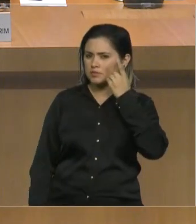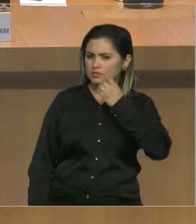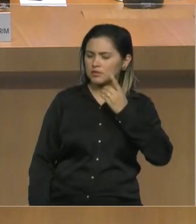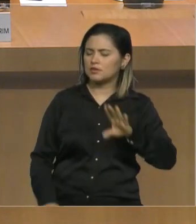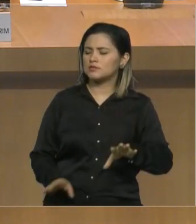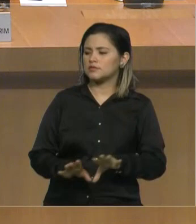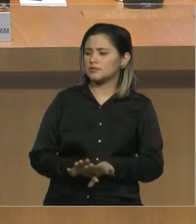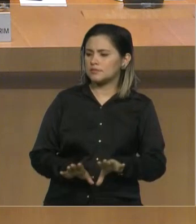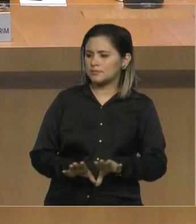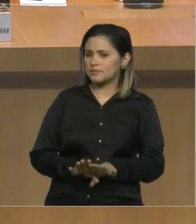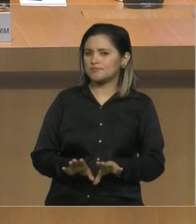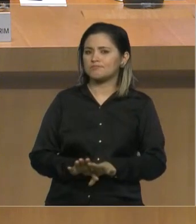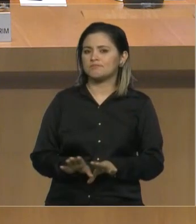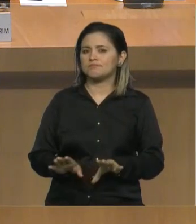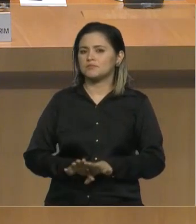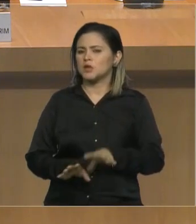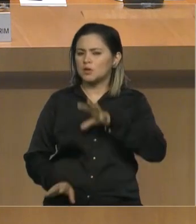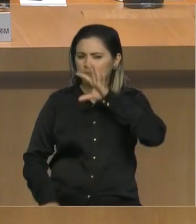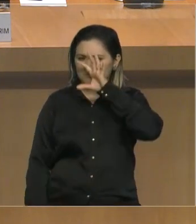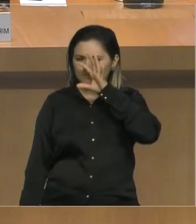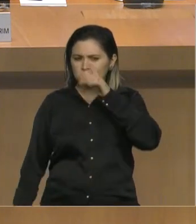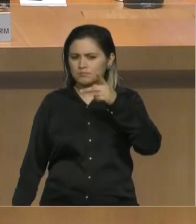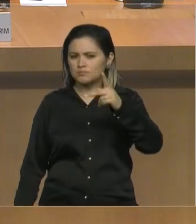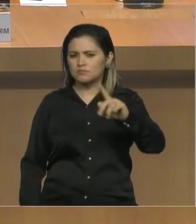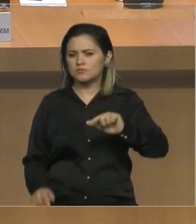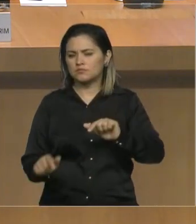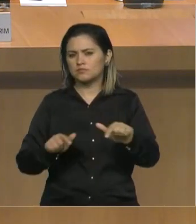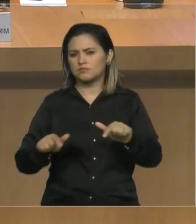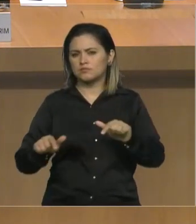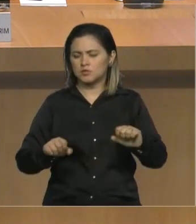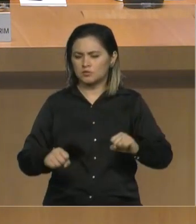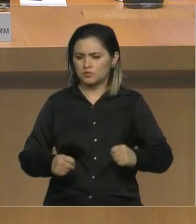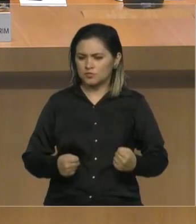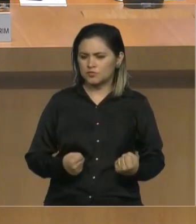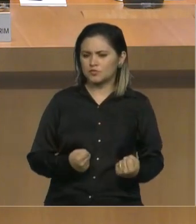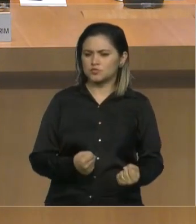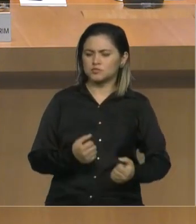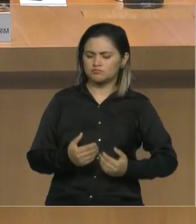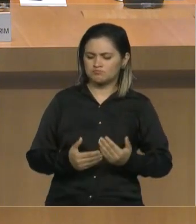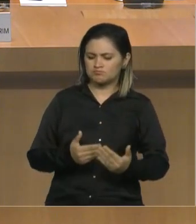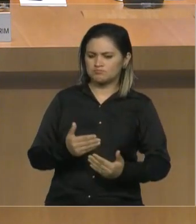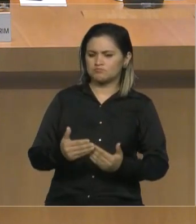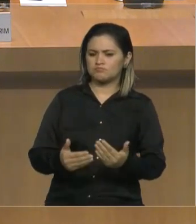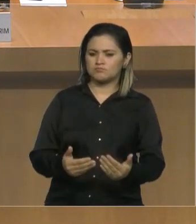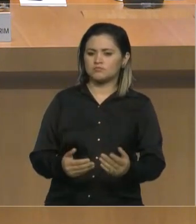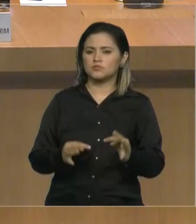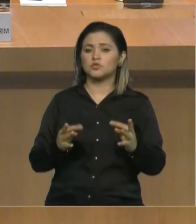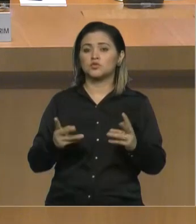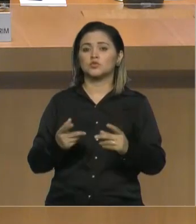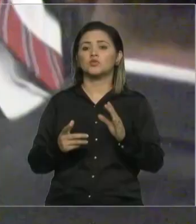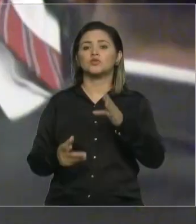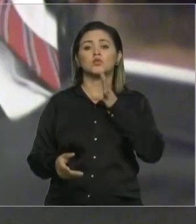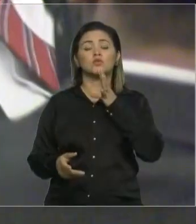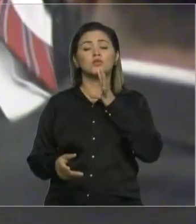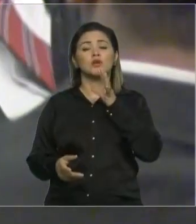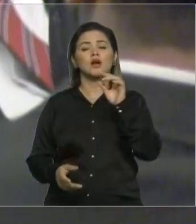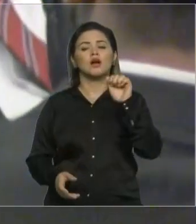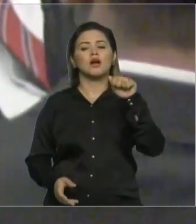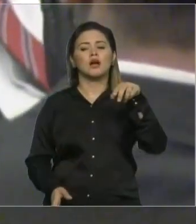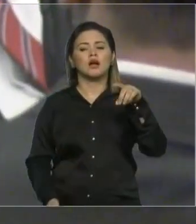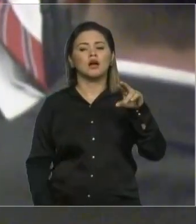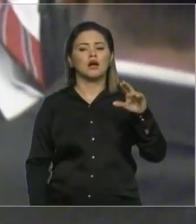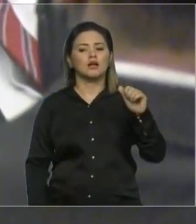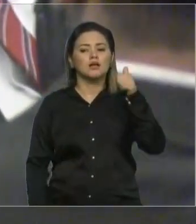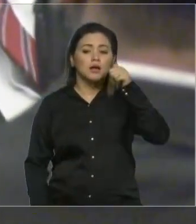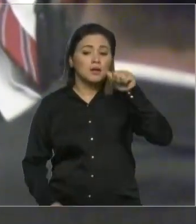acompanham o seu trabalho. É um grande exemplo de força, de superação. Todo mundo já conhecia a Andréia, esposa do Estênio, aquela